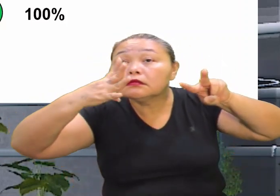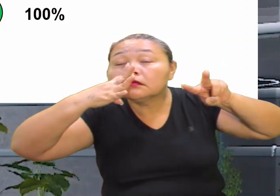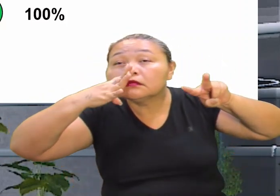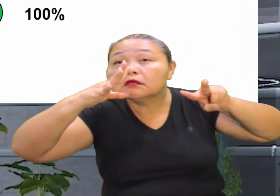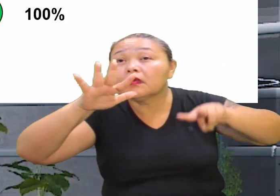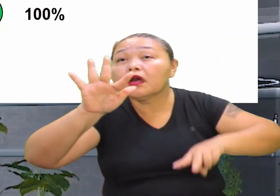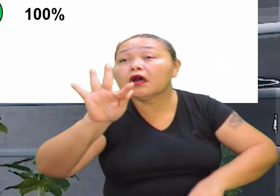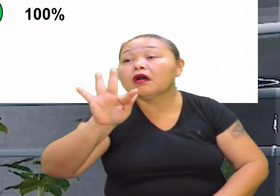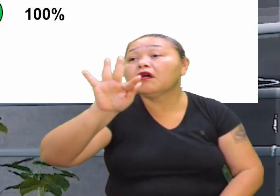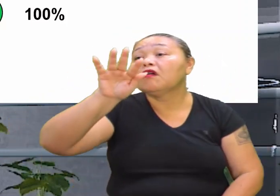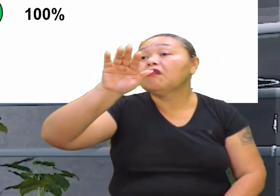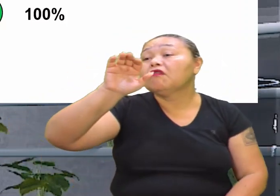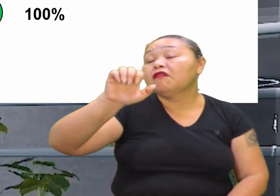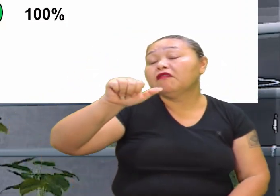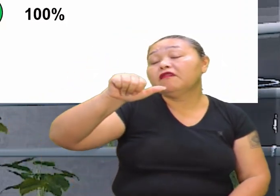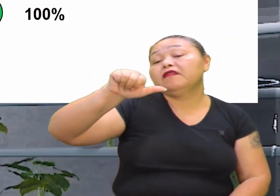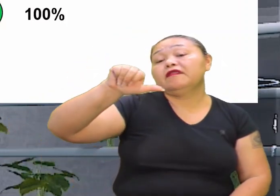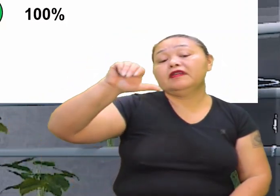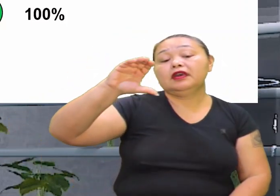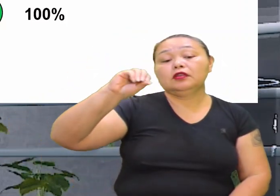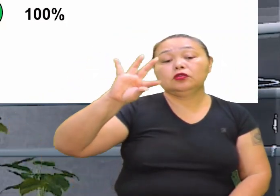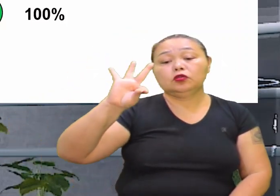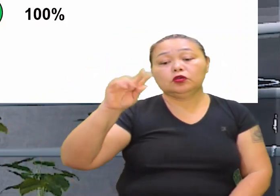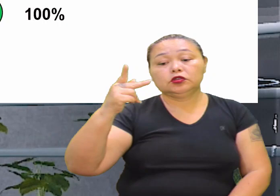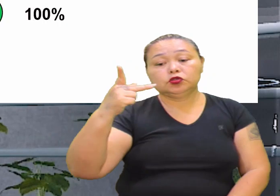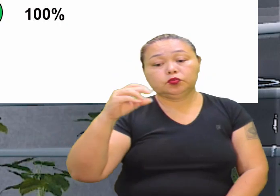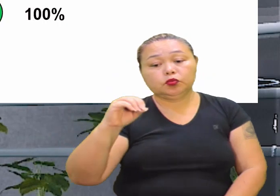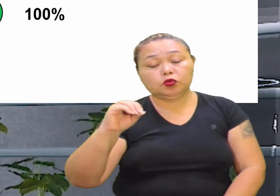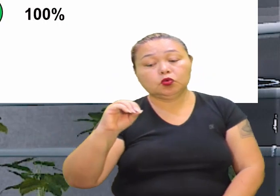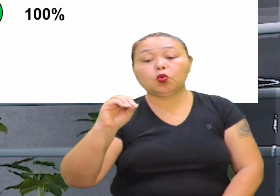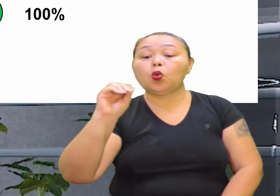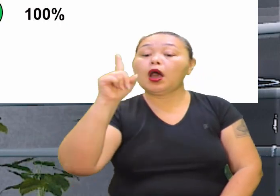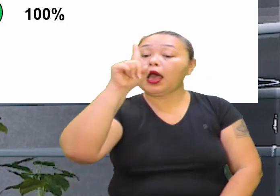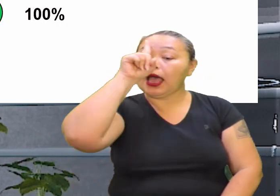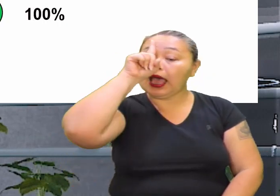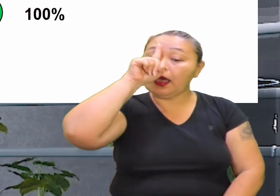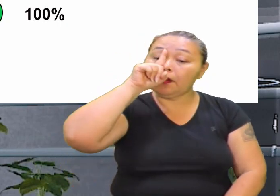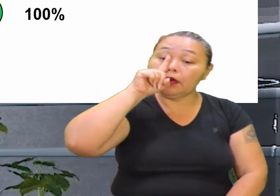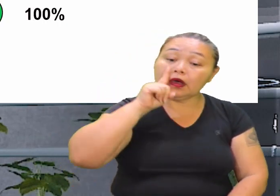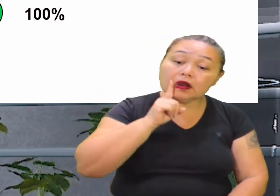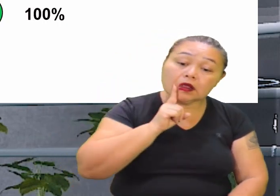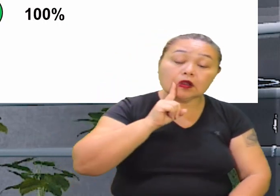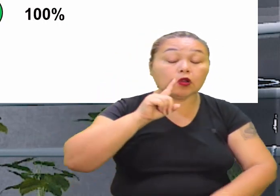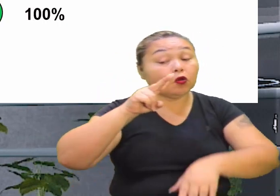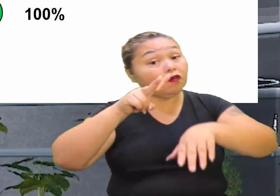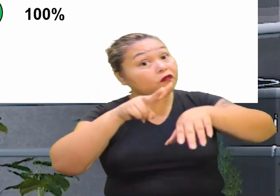fenótipo amarelo e fenótipo verde.